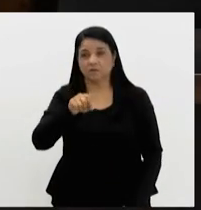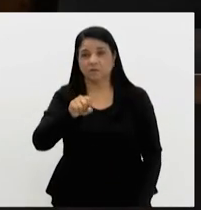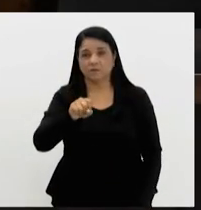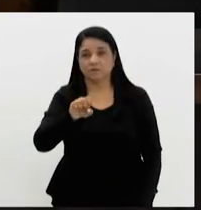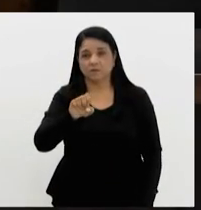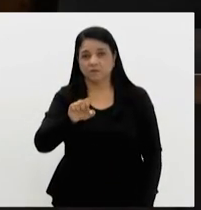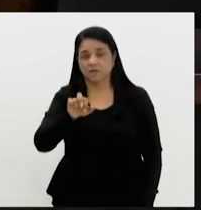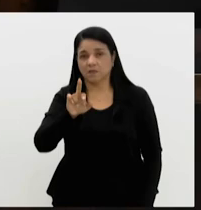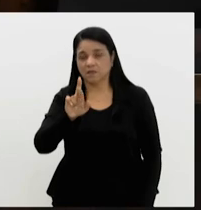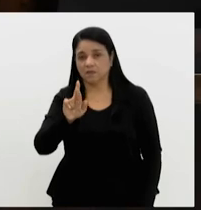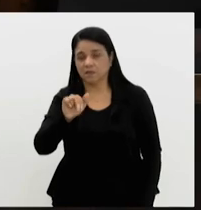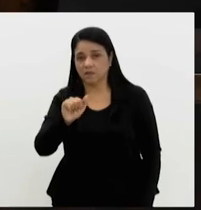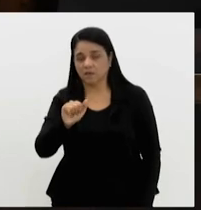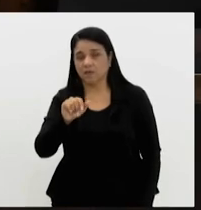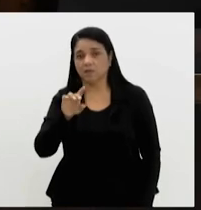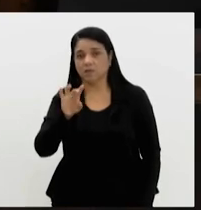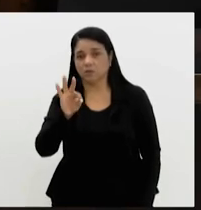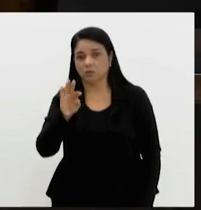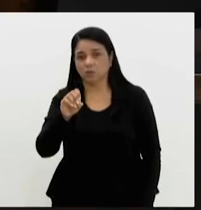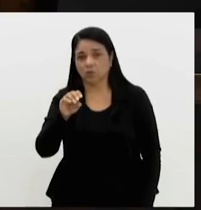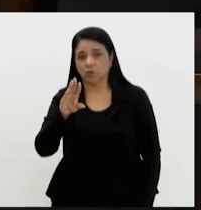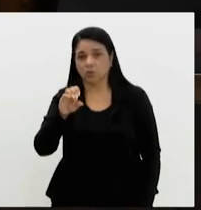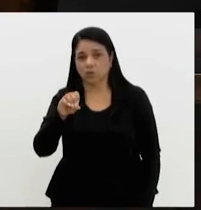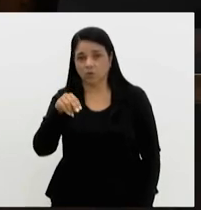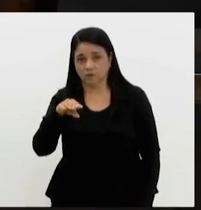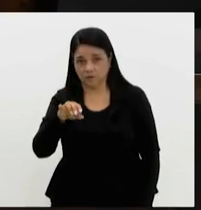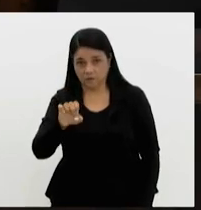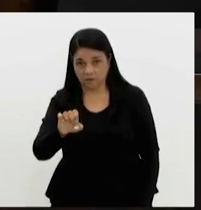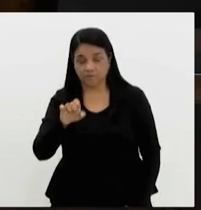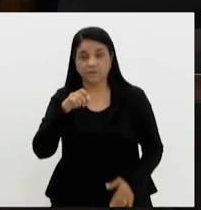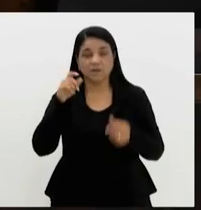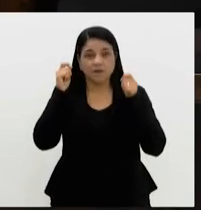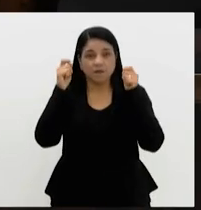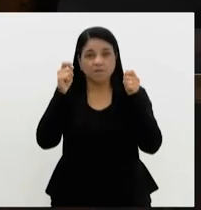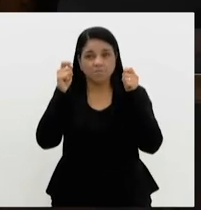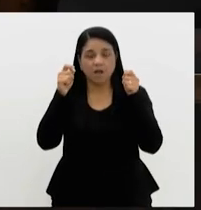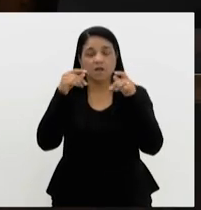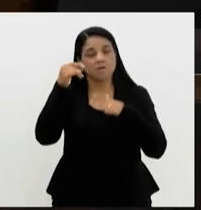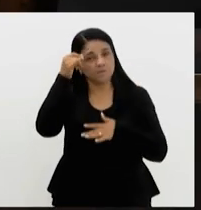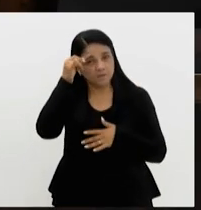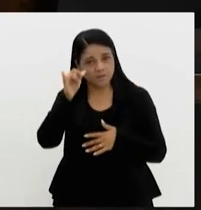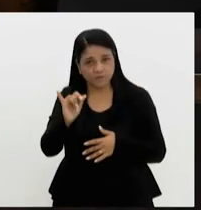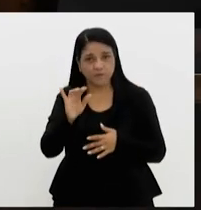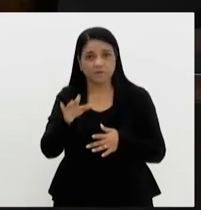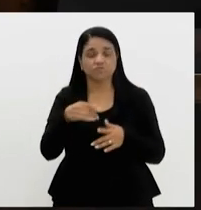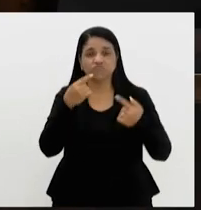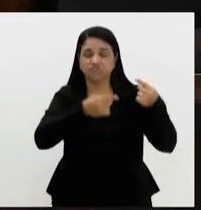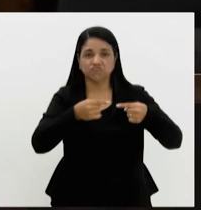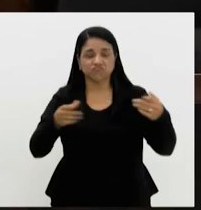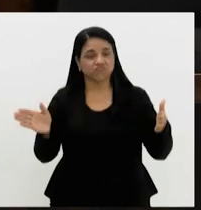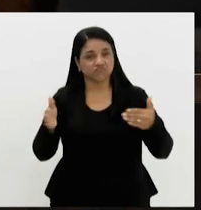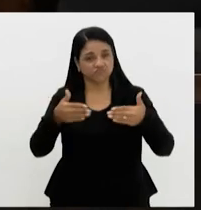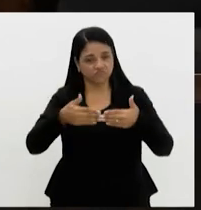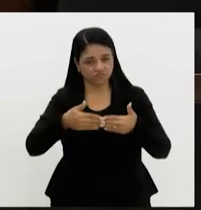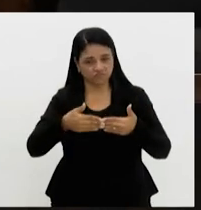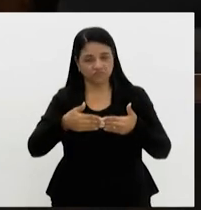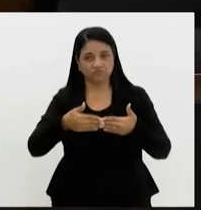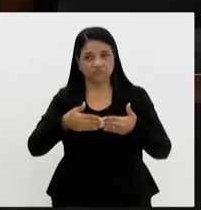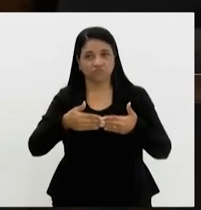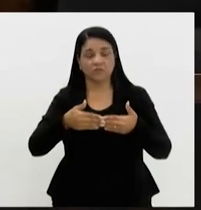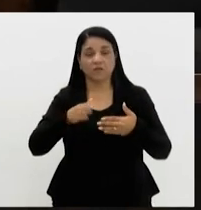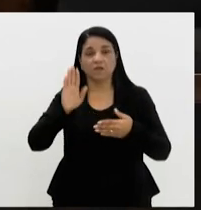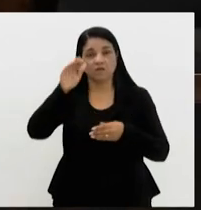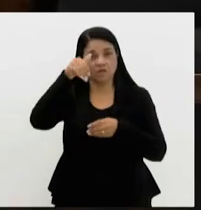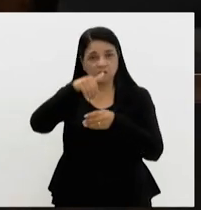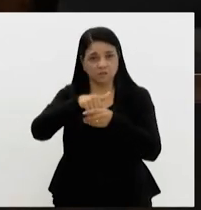Ceratocone e institui campanha de ações preventivas. Em discussão, não havendo quem queira discutir, em